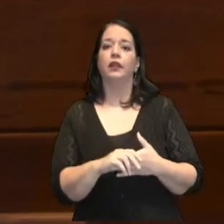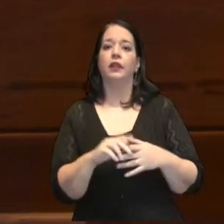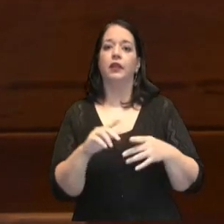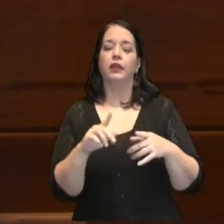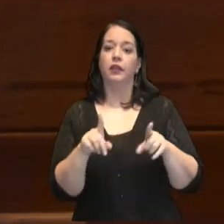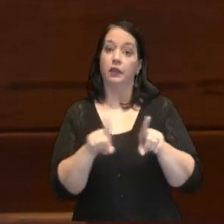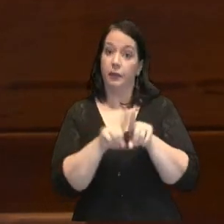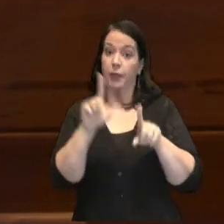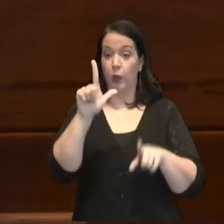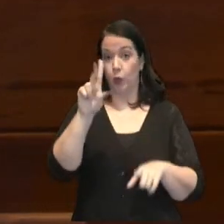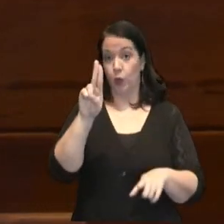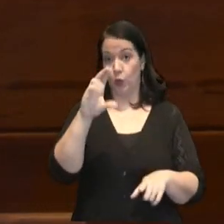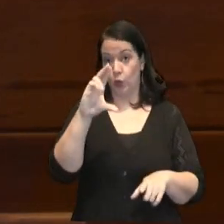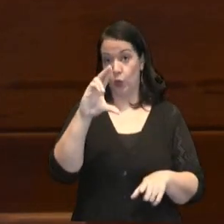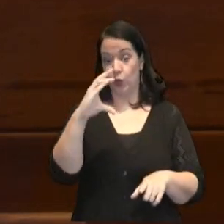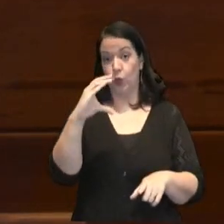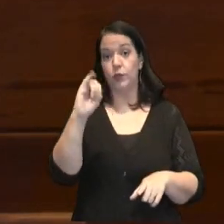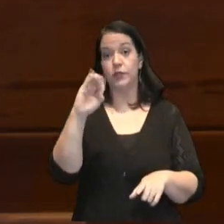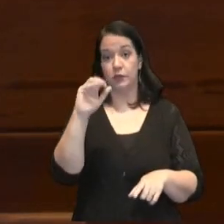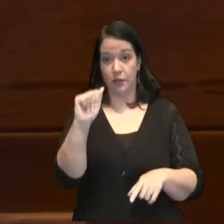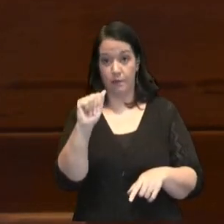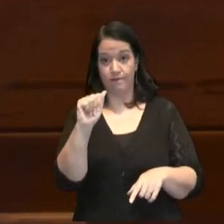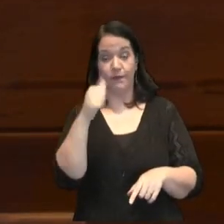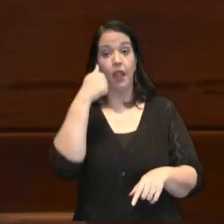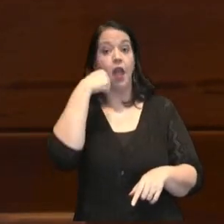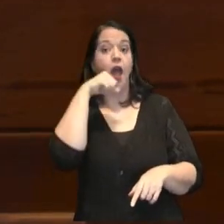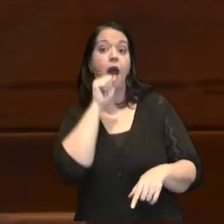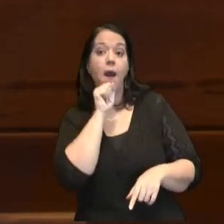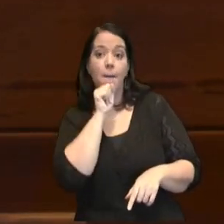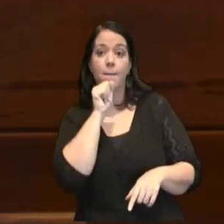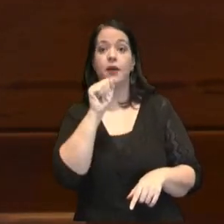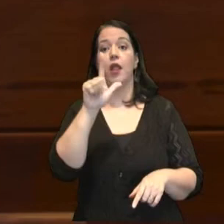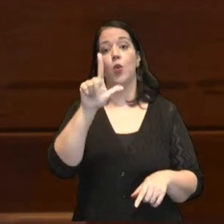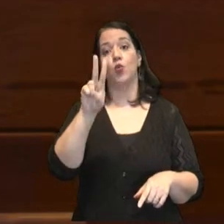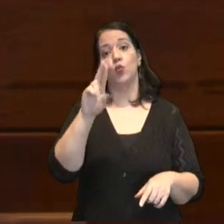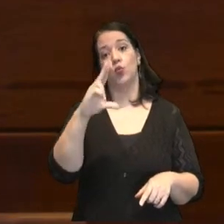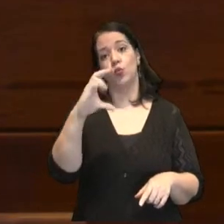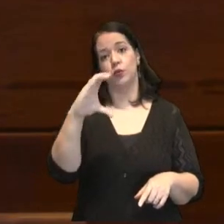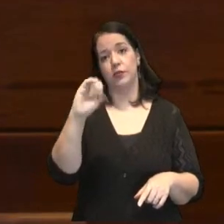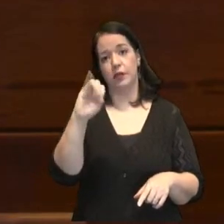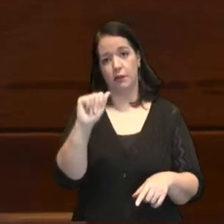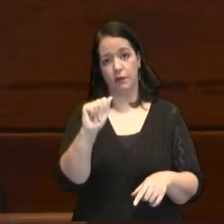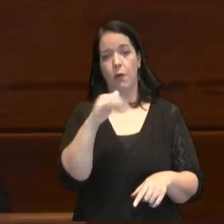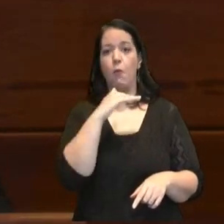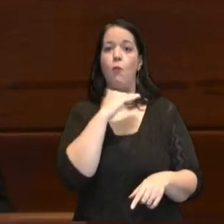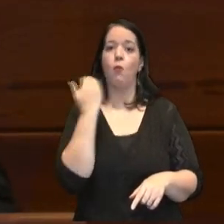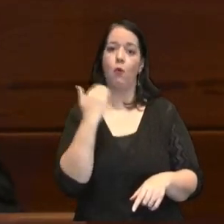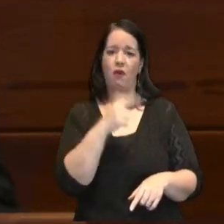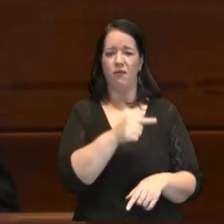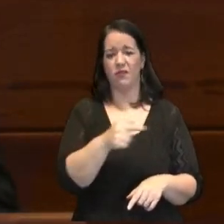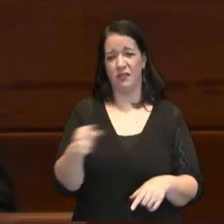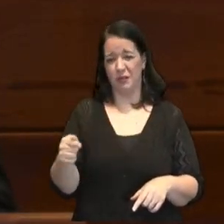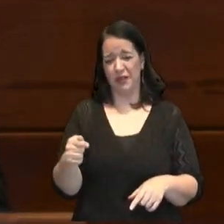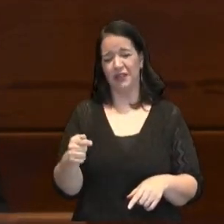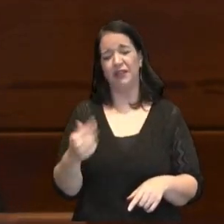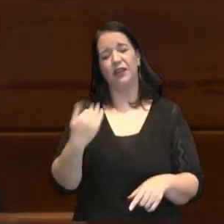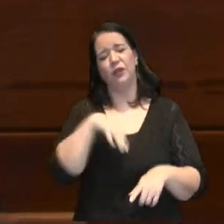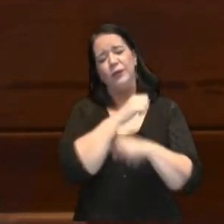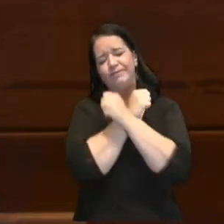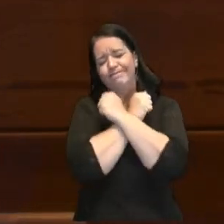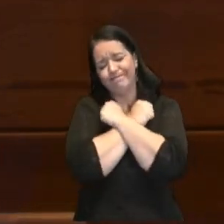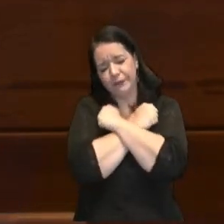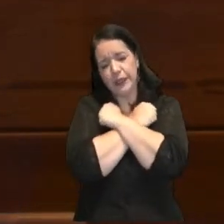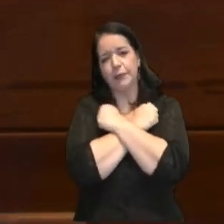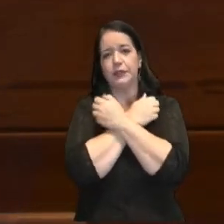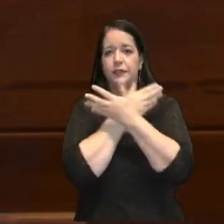irmã Lúcia, faleceu também esta semana. O abraço da nossa igreja. Estamos vivendo dias difíceis, muitas